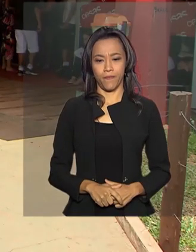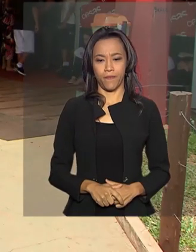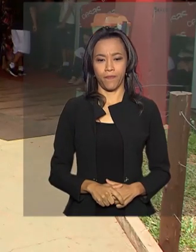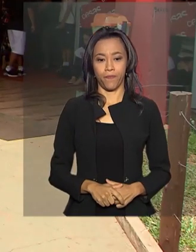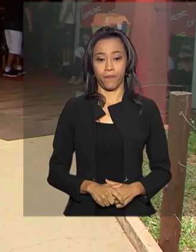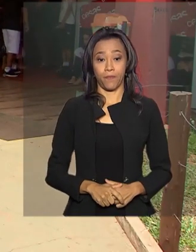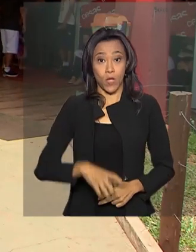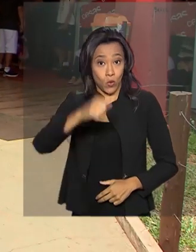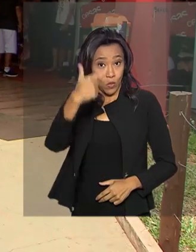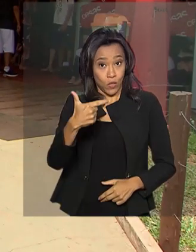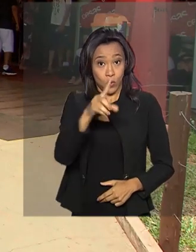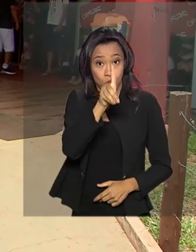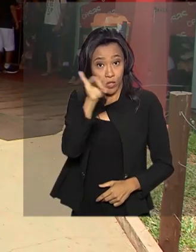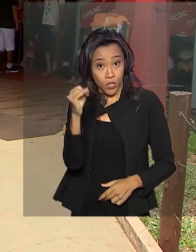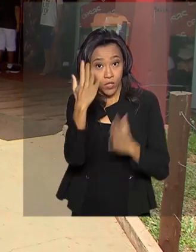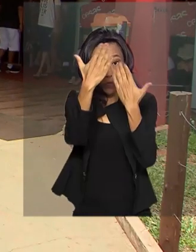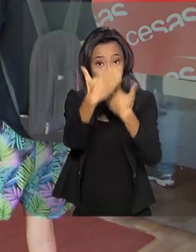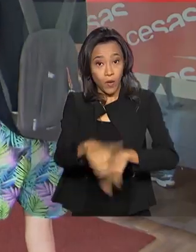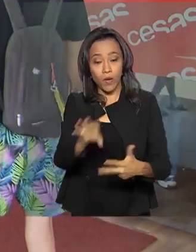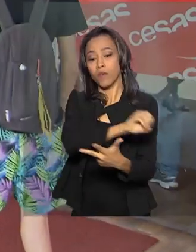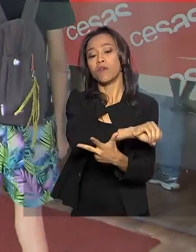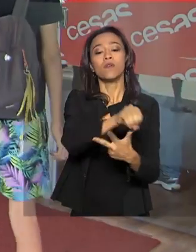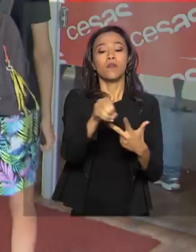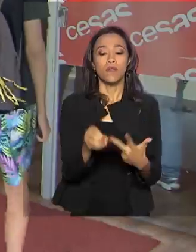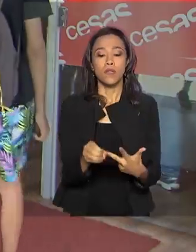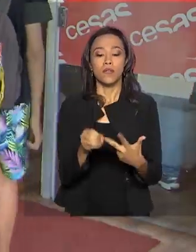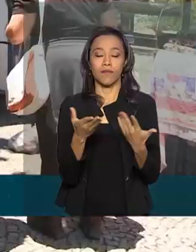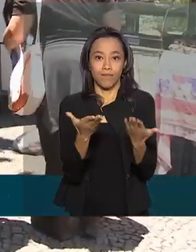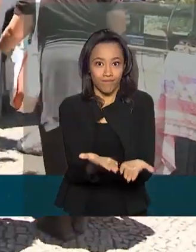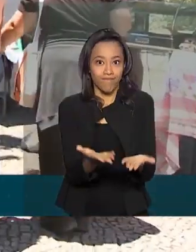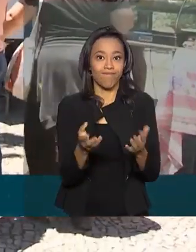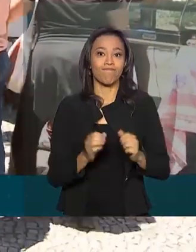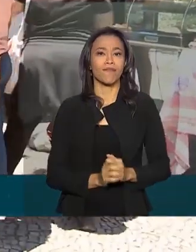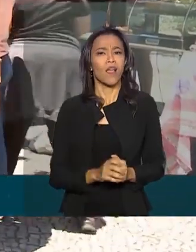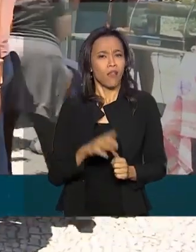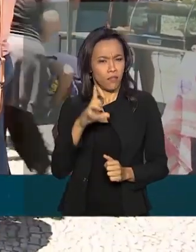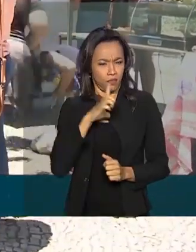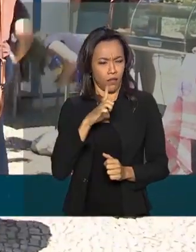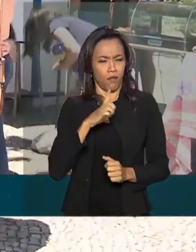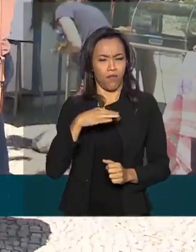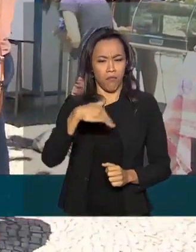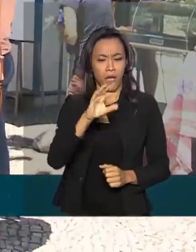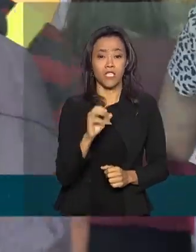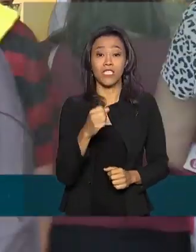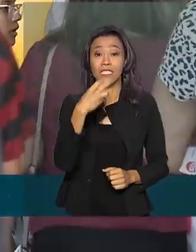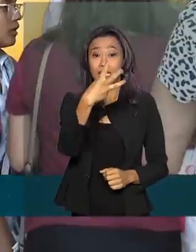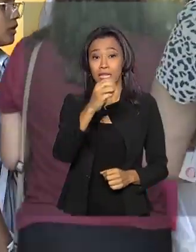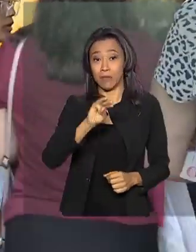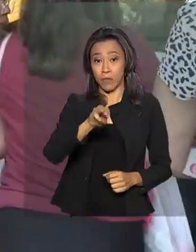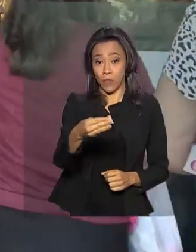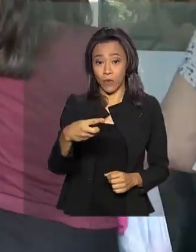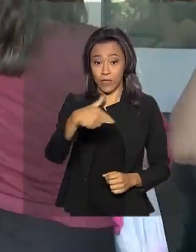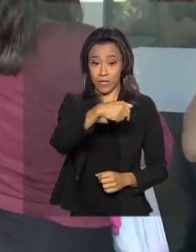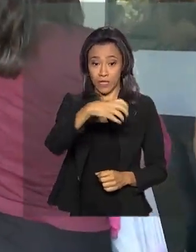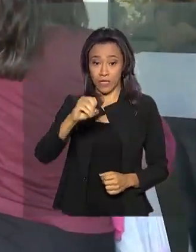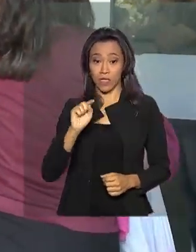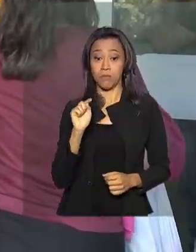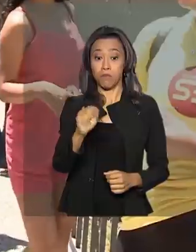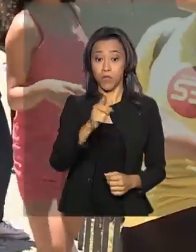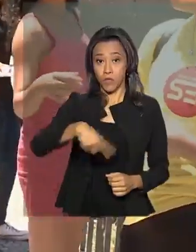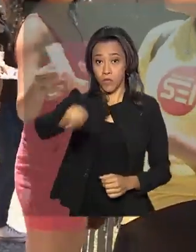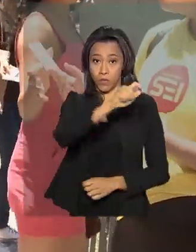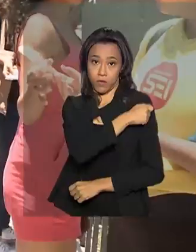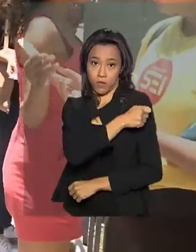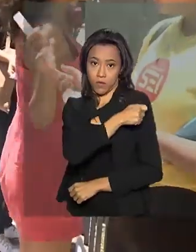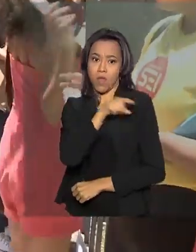O segundo dia de prova do Exame Nacional do Ensino Médio, o Enem, contou com mais de 3 milhões e 700 mil estudantes.